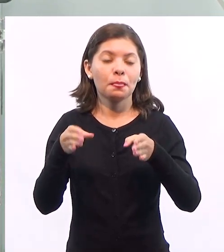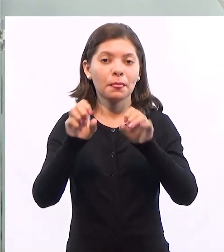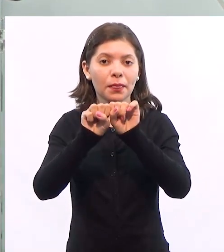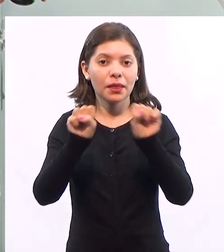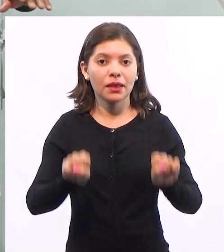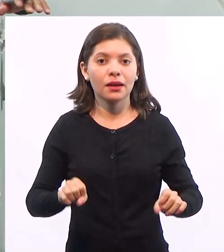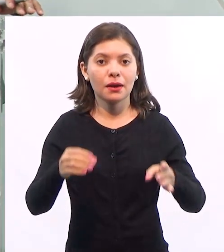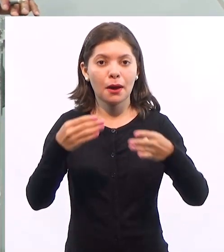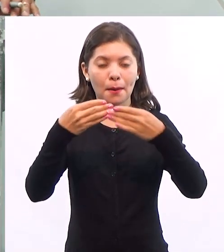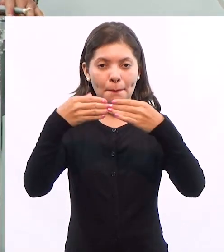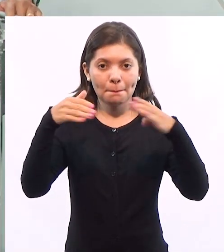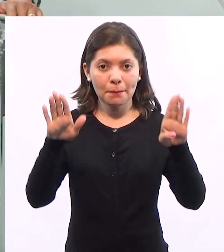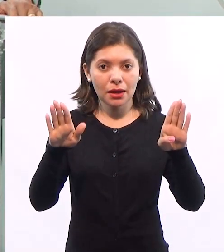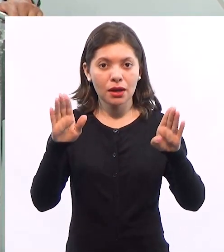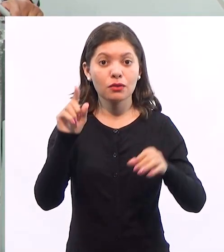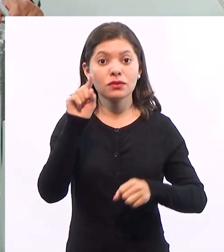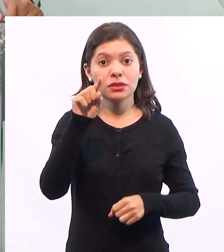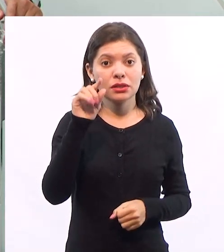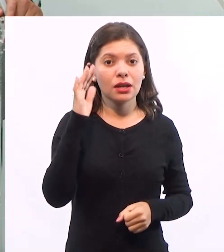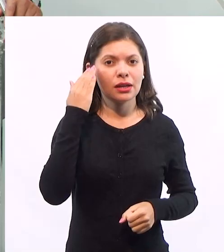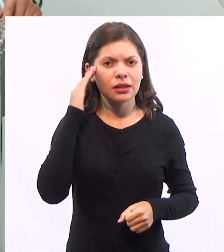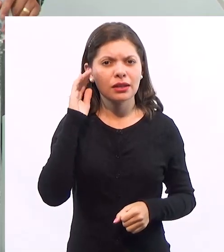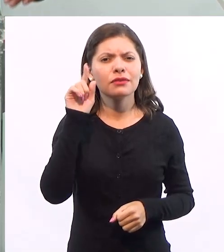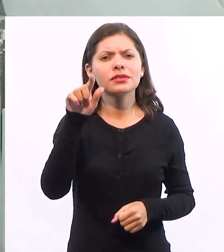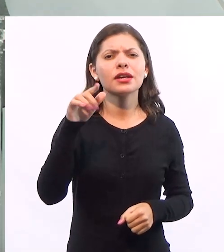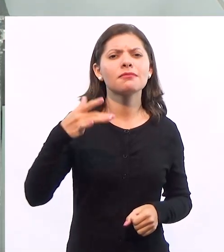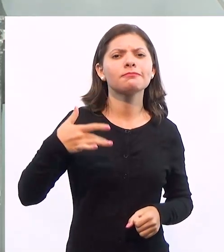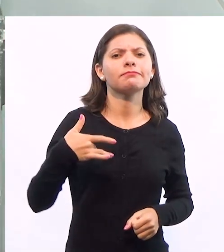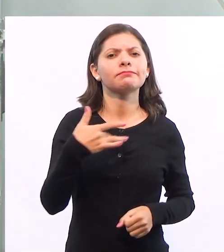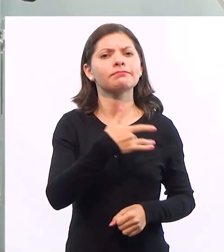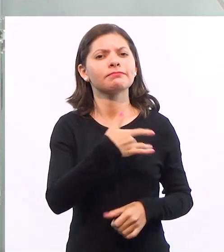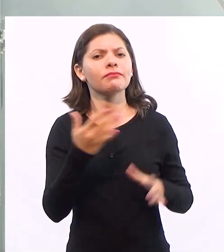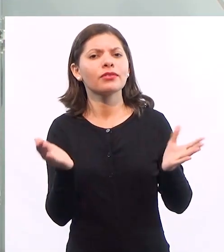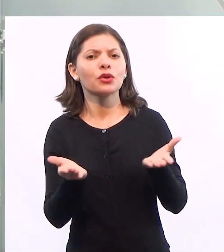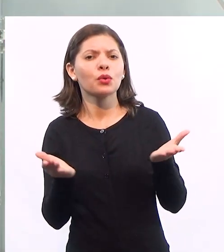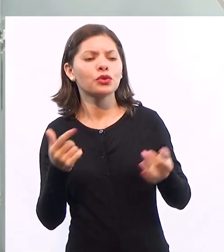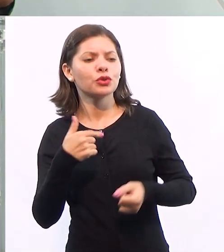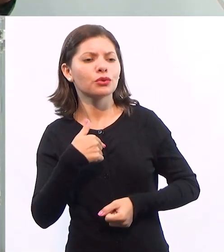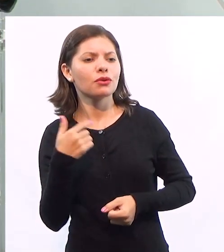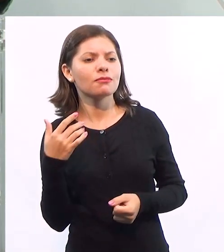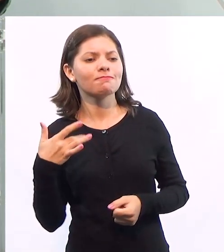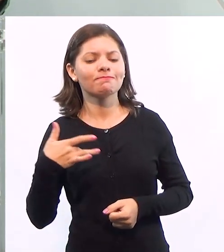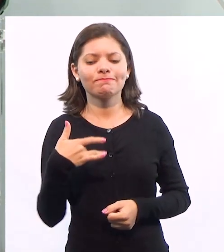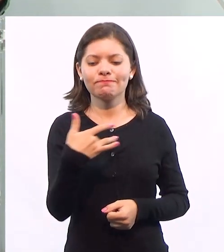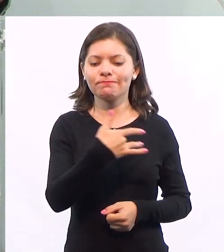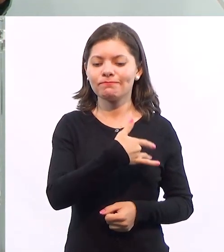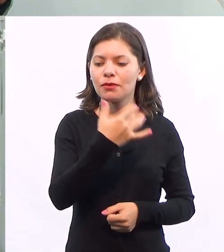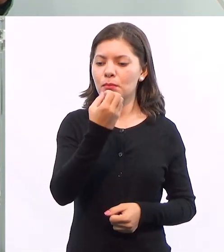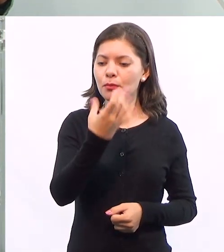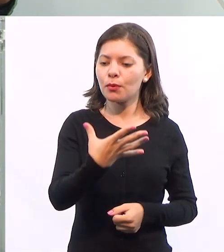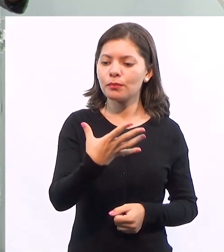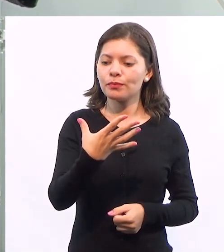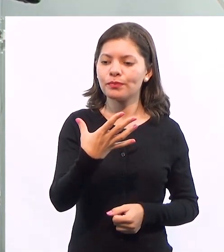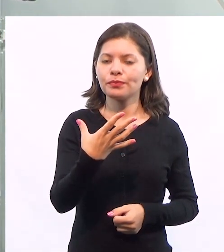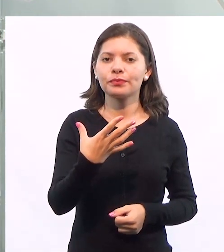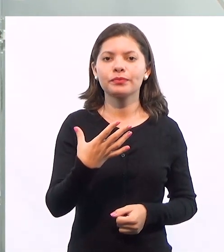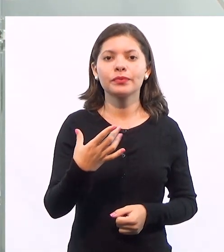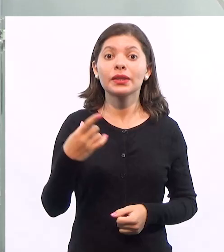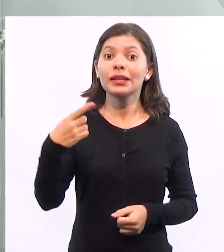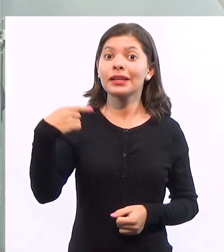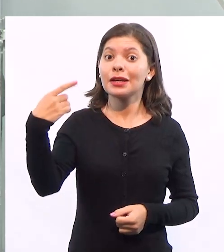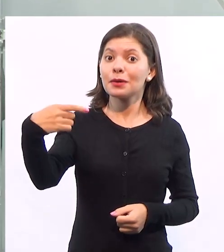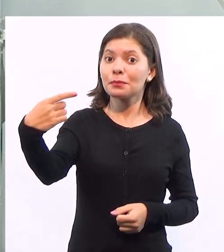que você entenda o seguinte: a partir do momento que você está ali saudável, hoje eu estou saudável, mas surge